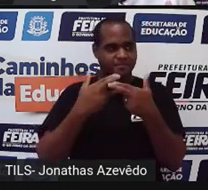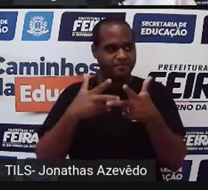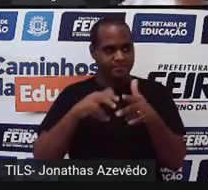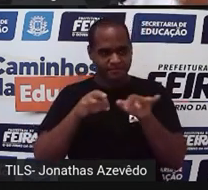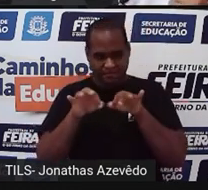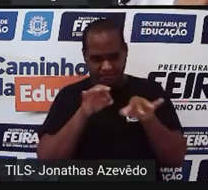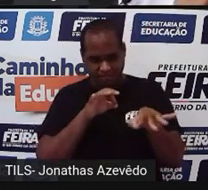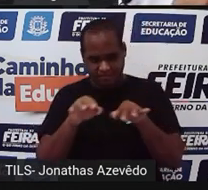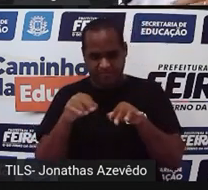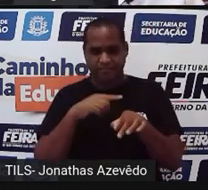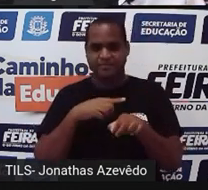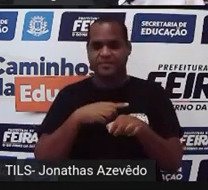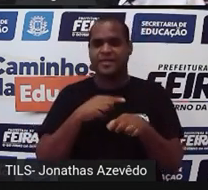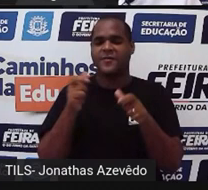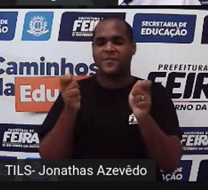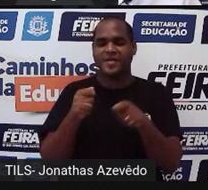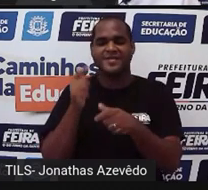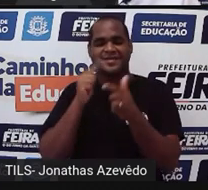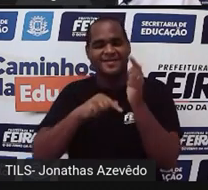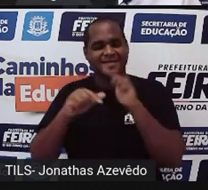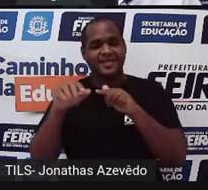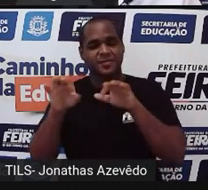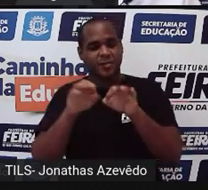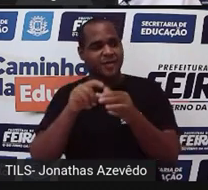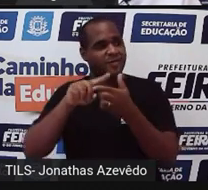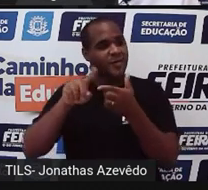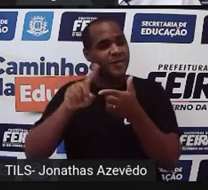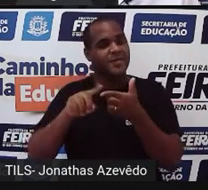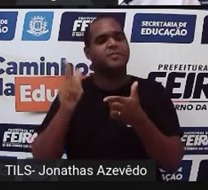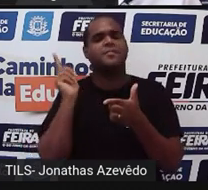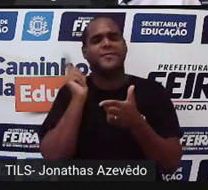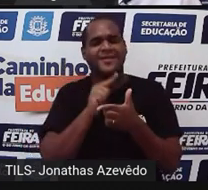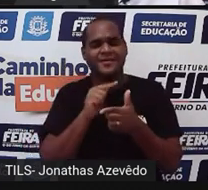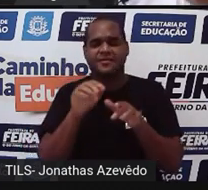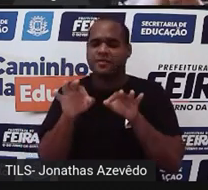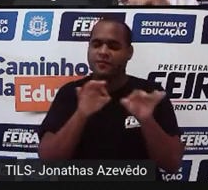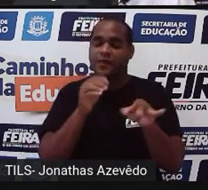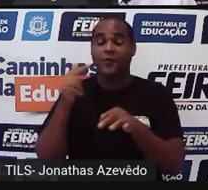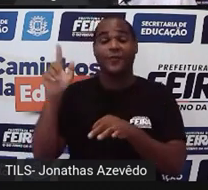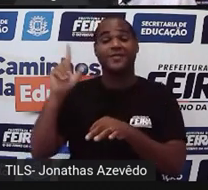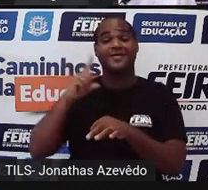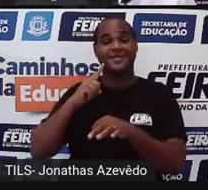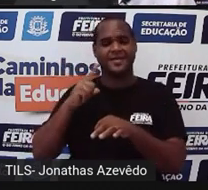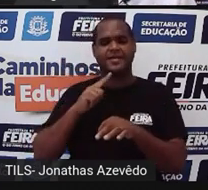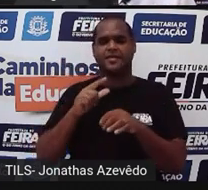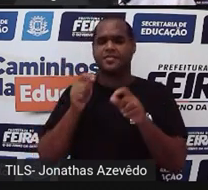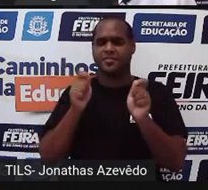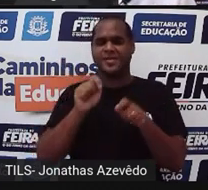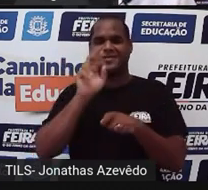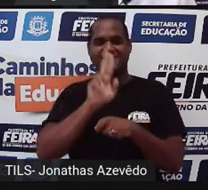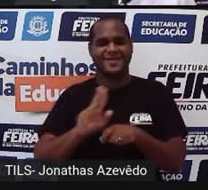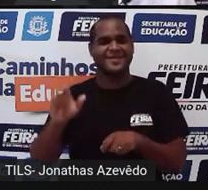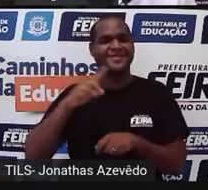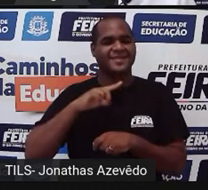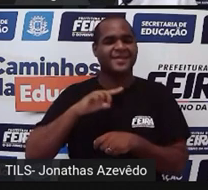resolver um problema que a gente já resolveu na outra aula, tá bom? E que usa essas equações que